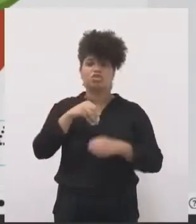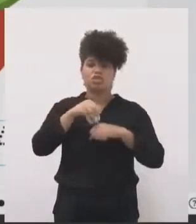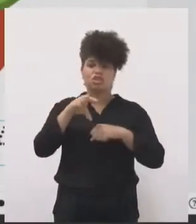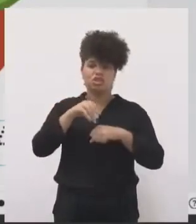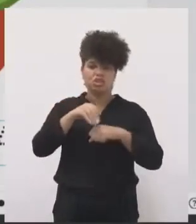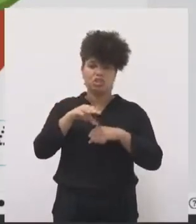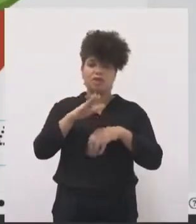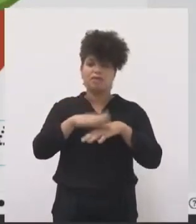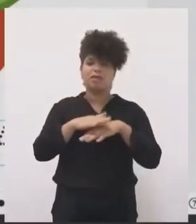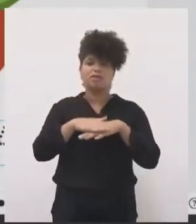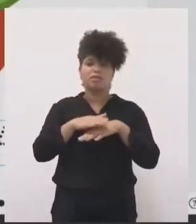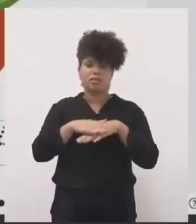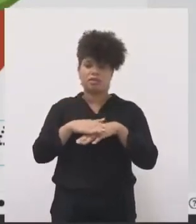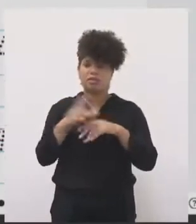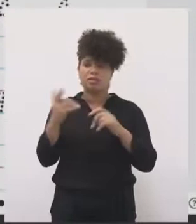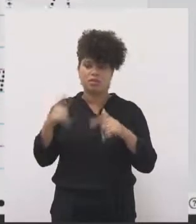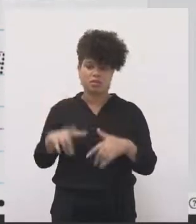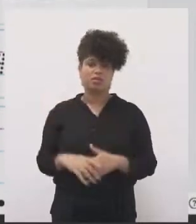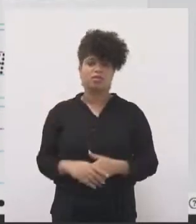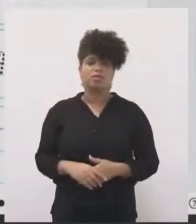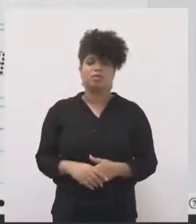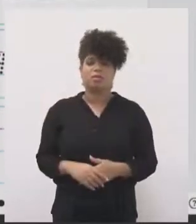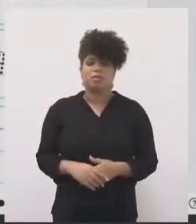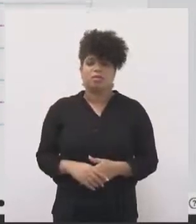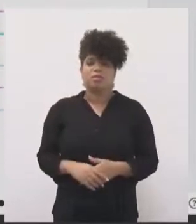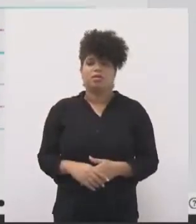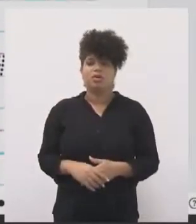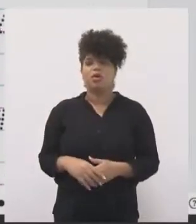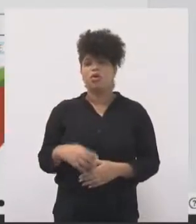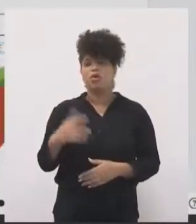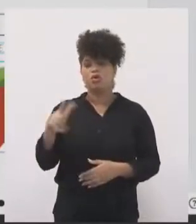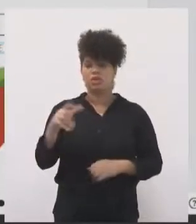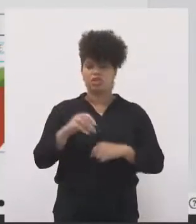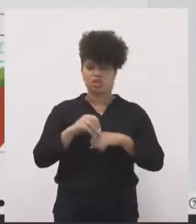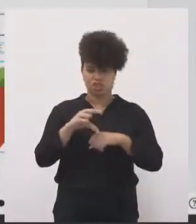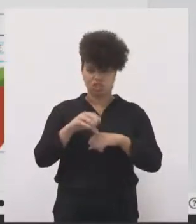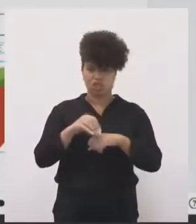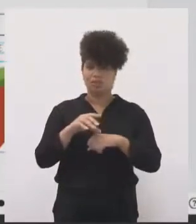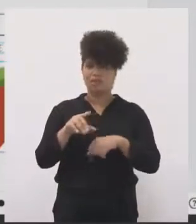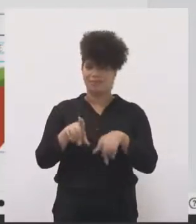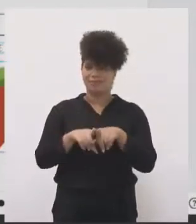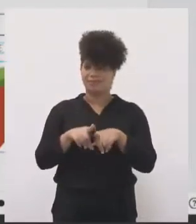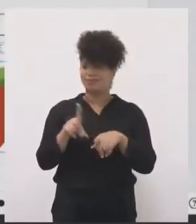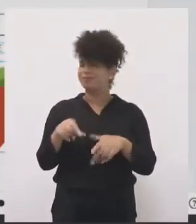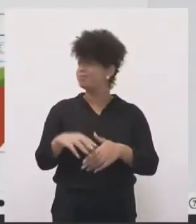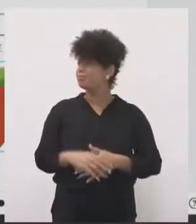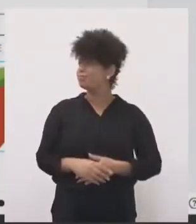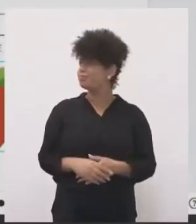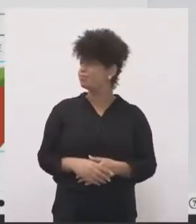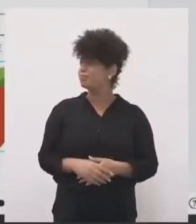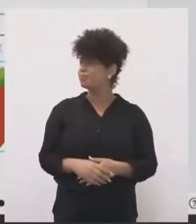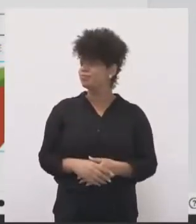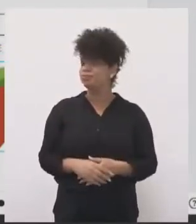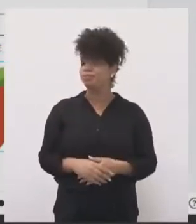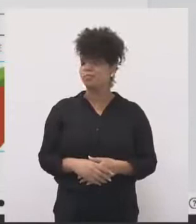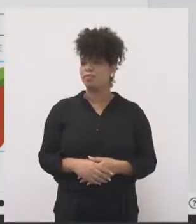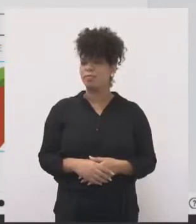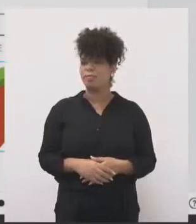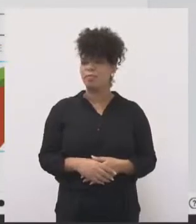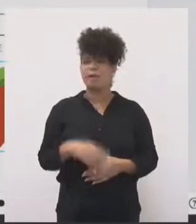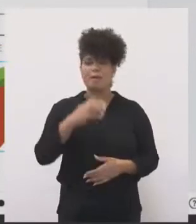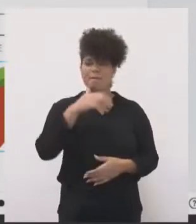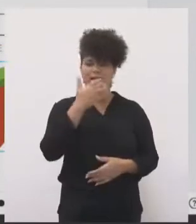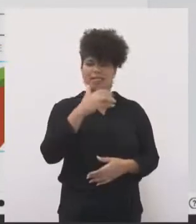aluno faça essa atividade. Outra dica também, de repente, ao invés de usar a maçã,